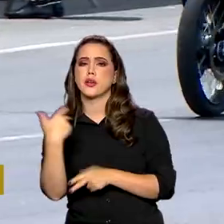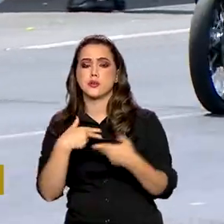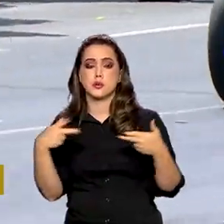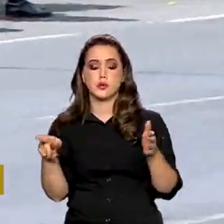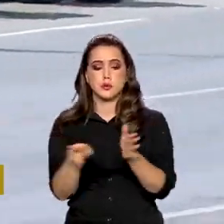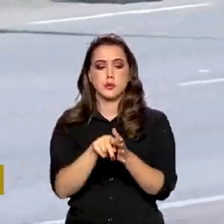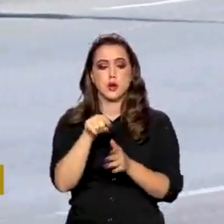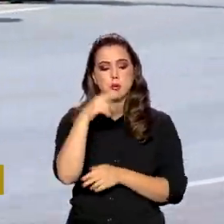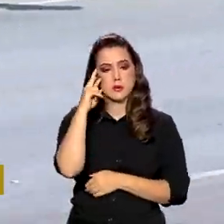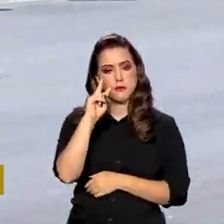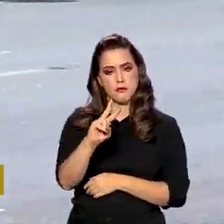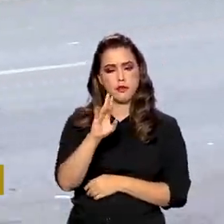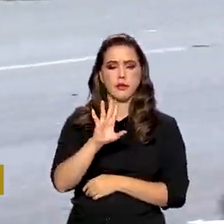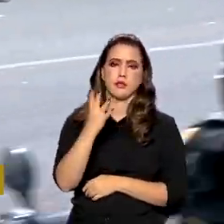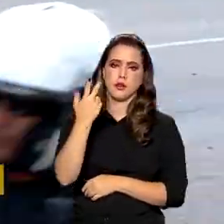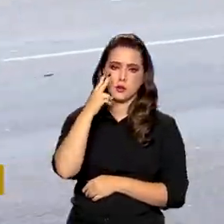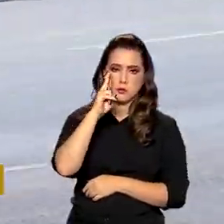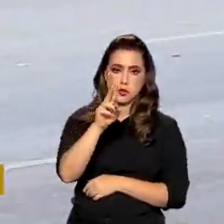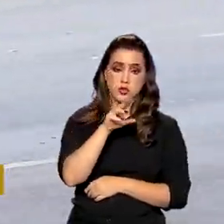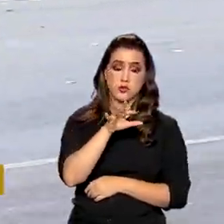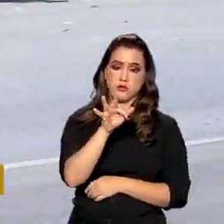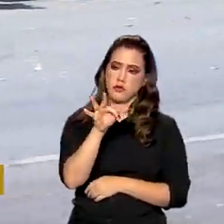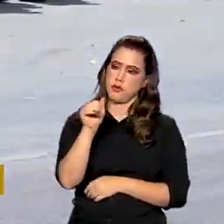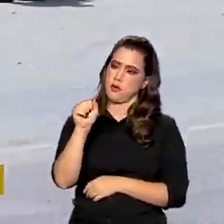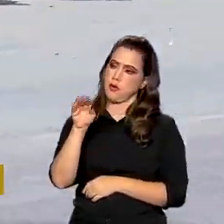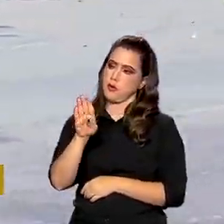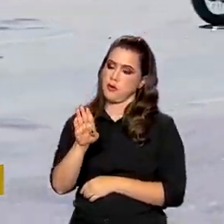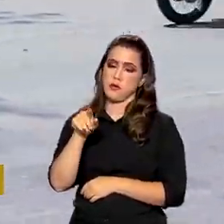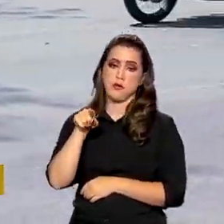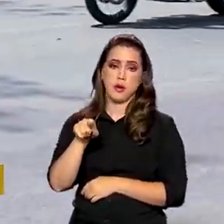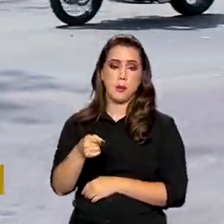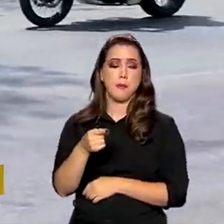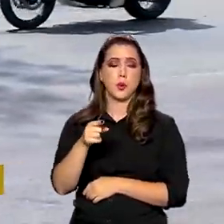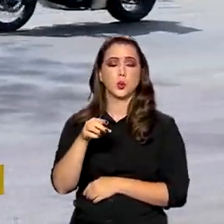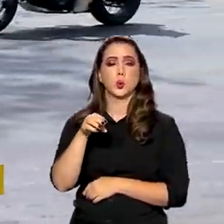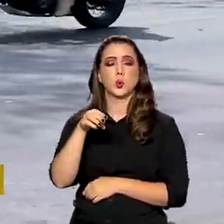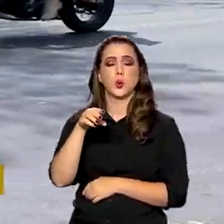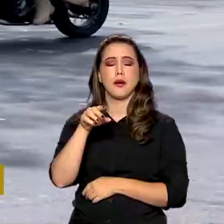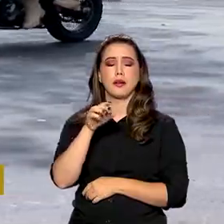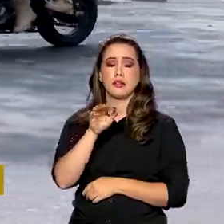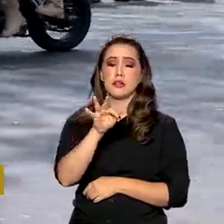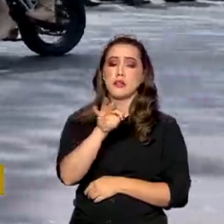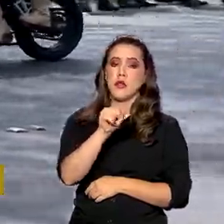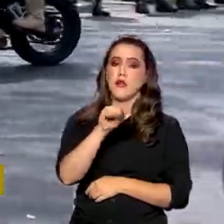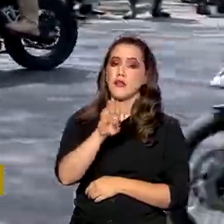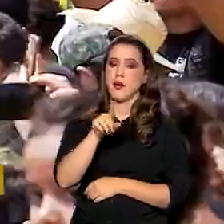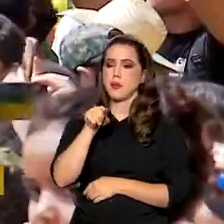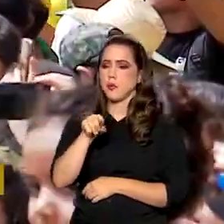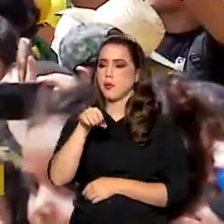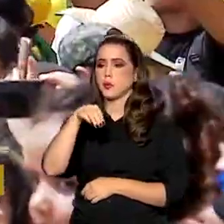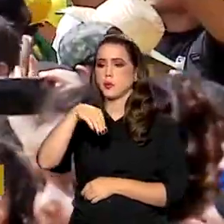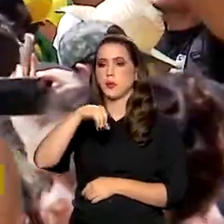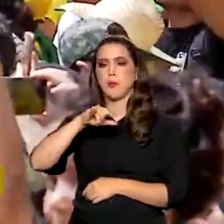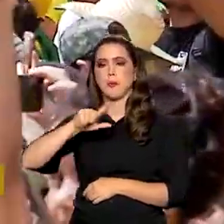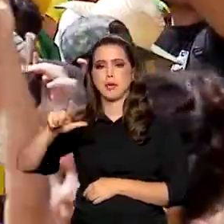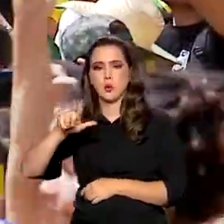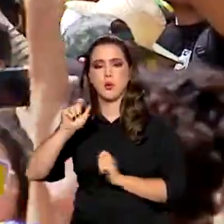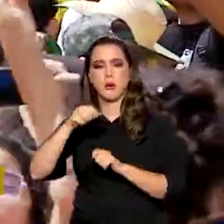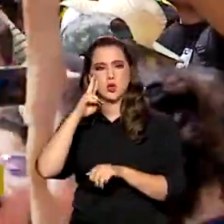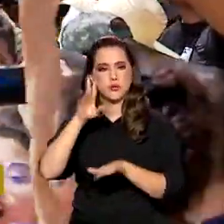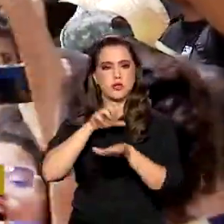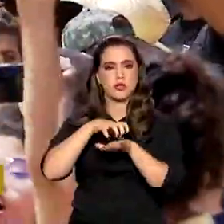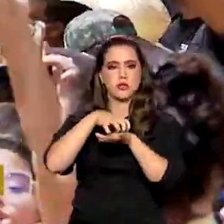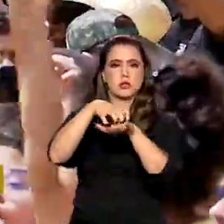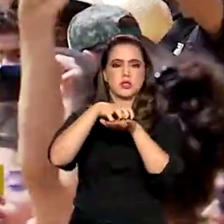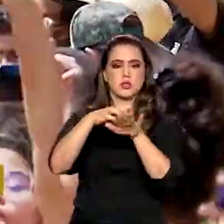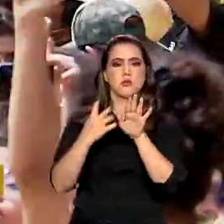podem acompanhar, entrar no site da FAB, lá no fab.mil.br. Temos informações completas sobre essa questão dos